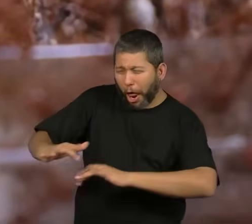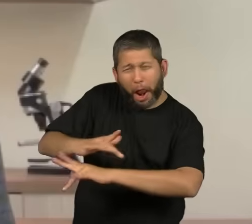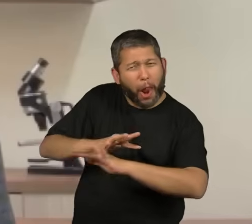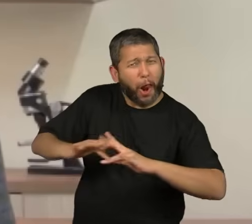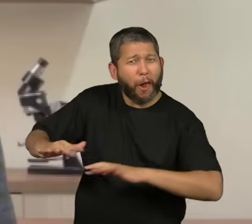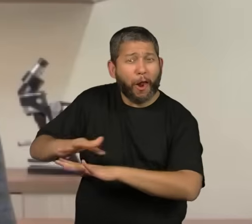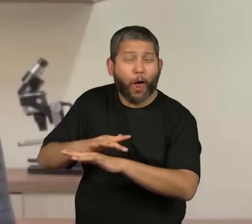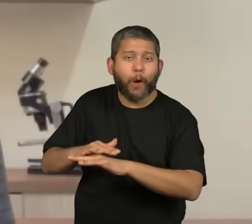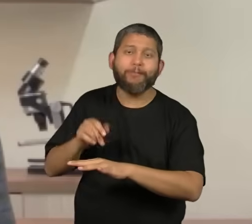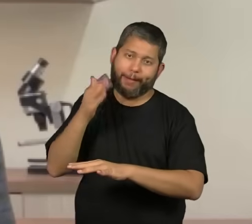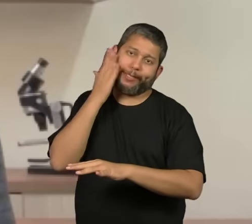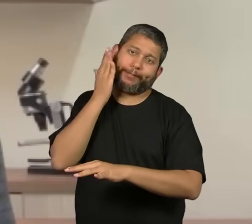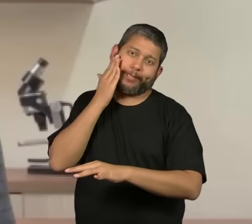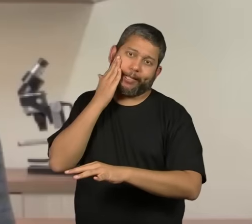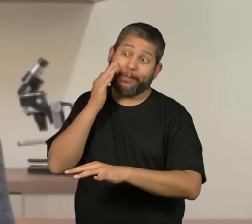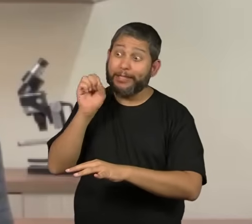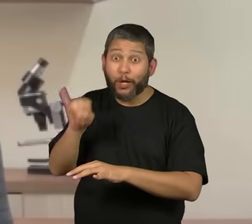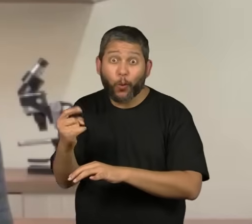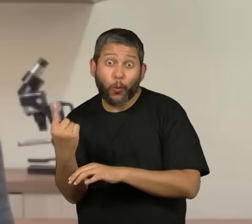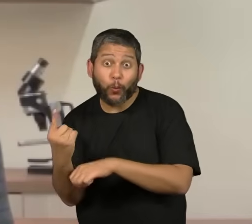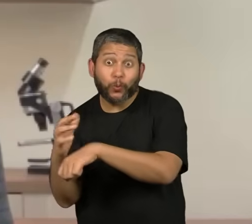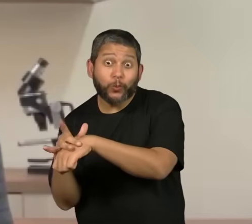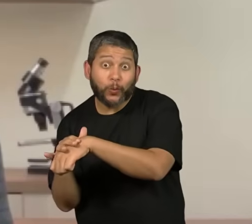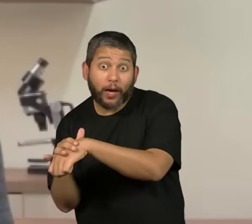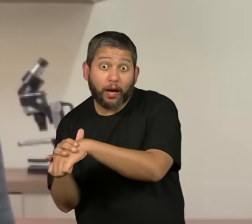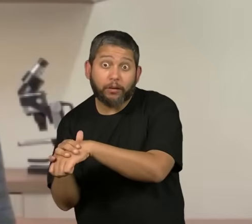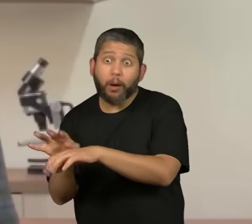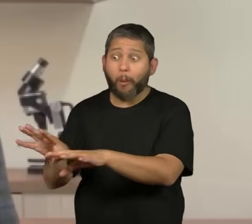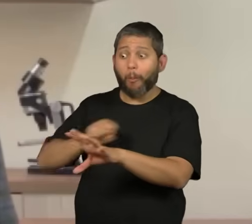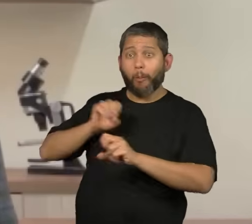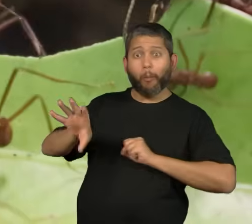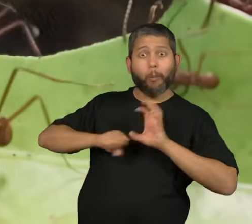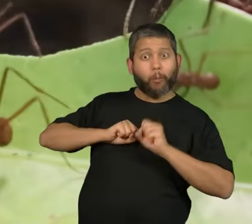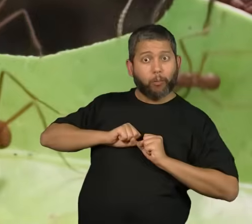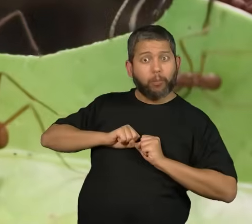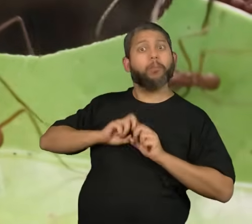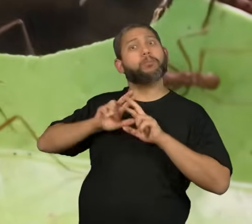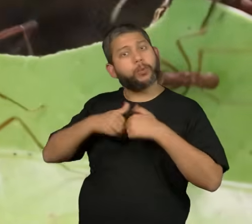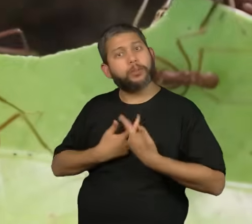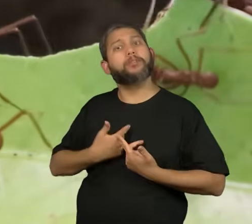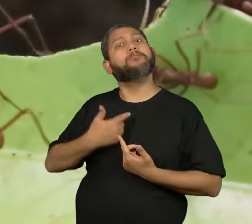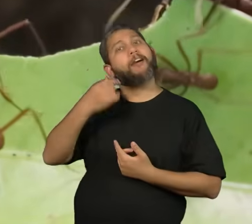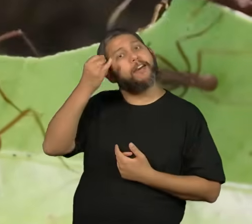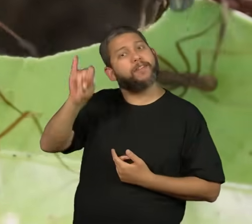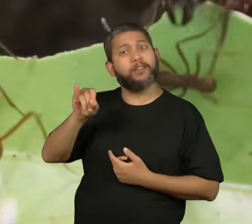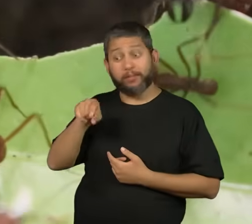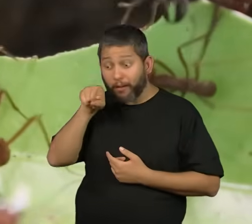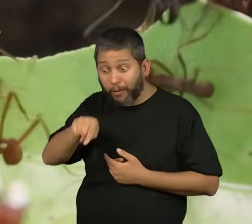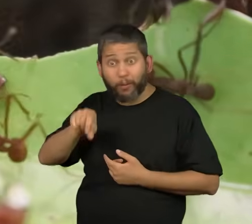sociais, elas precisam também desenvolver esses mecanismos de defesa.